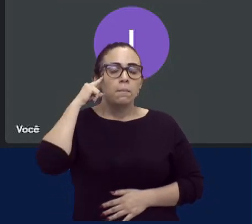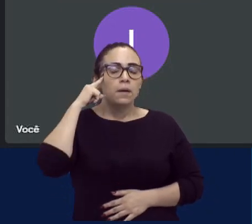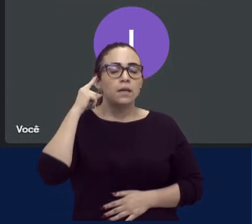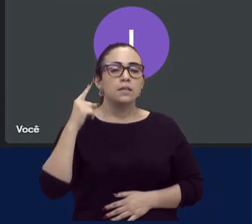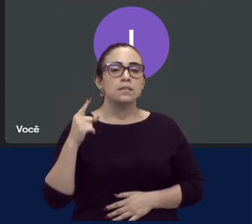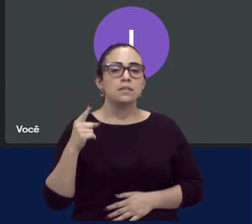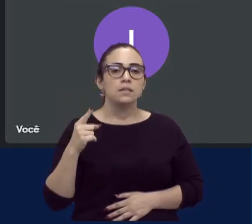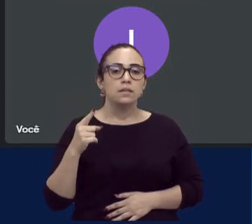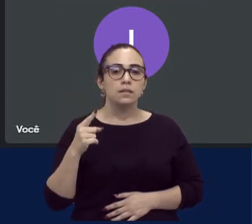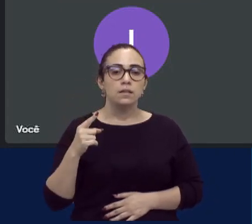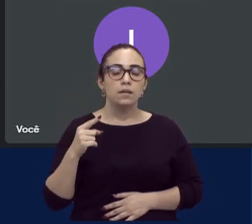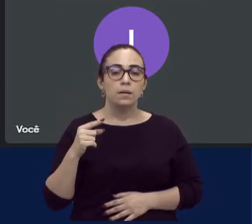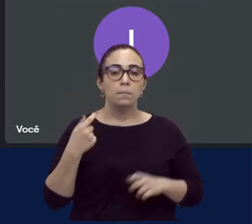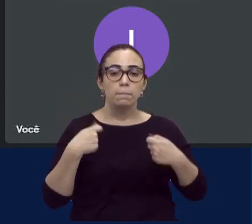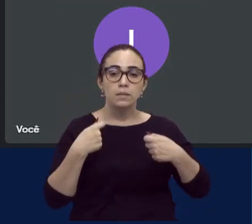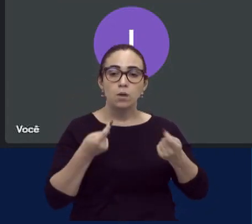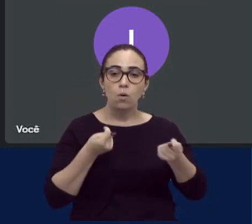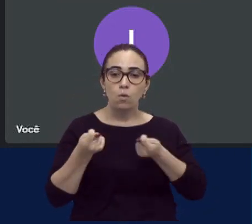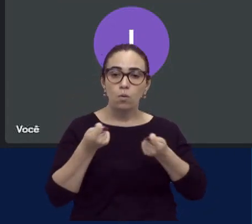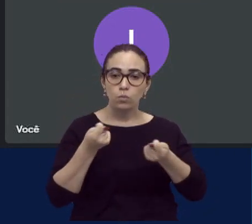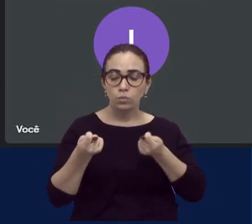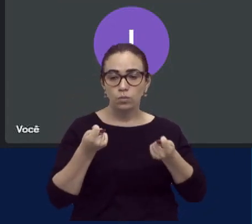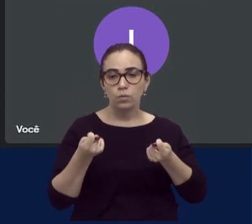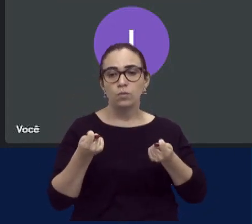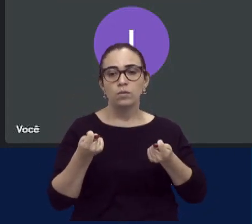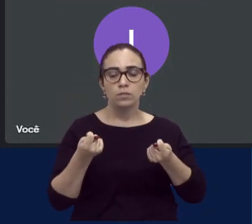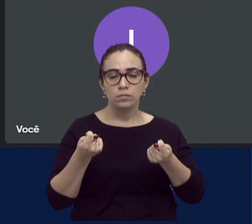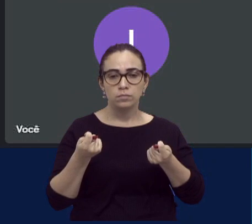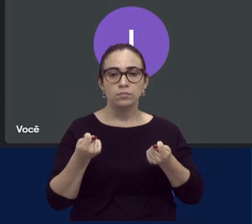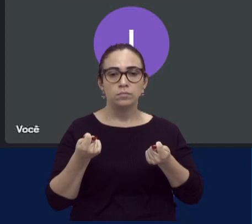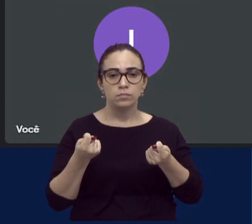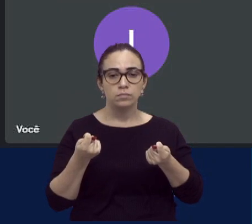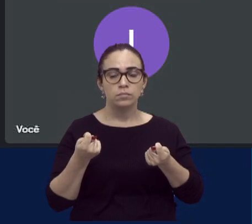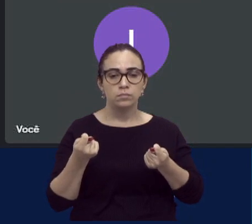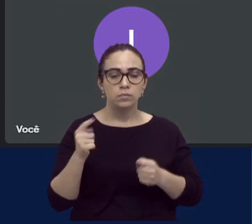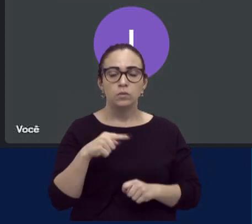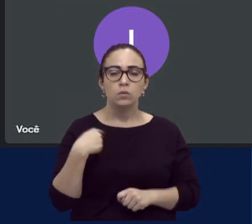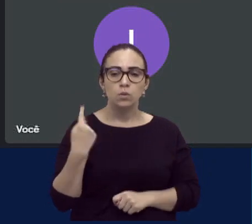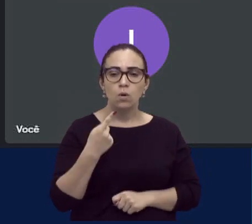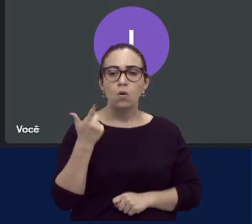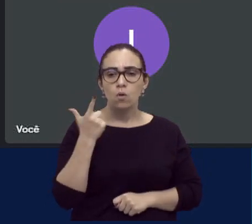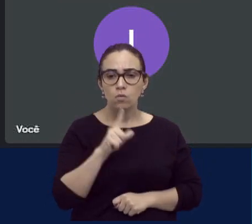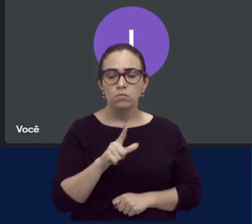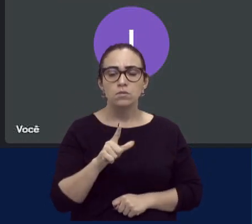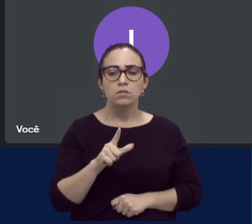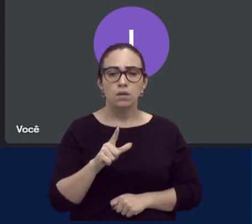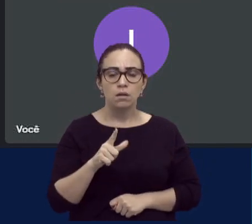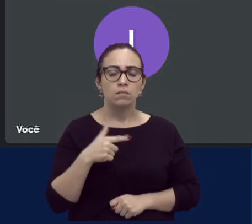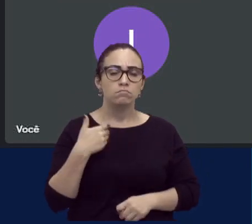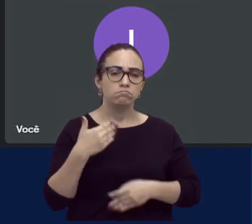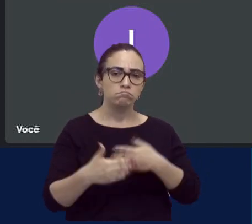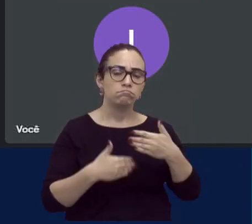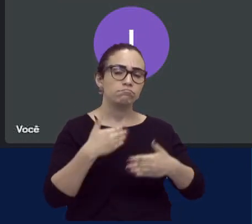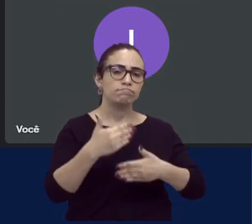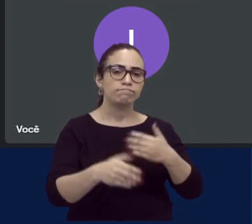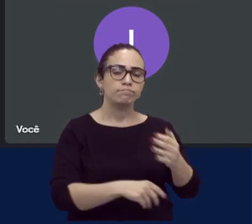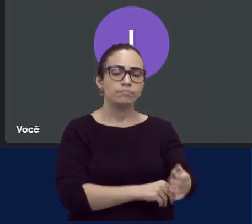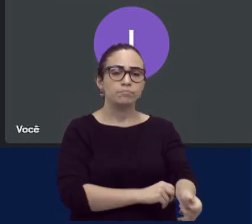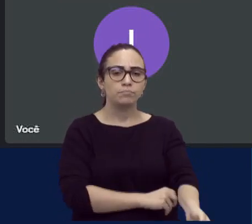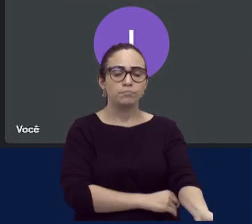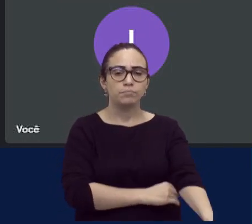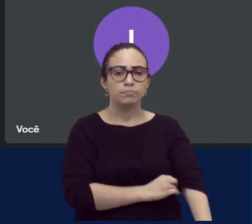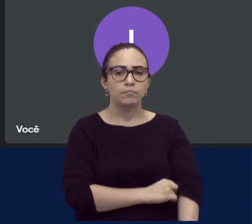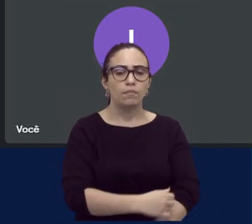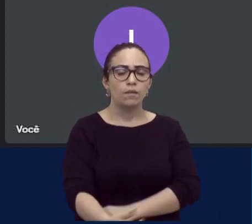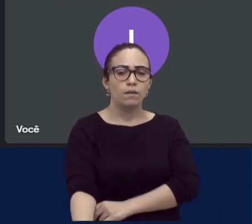verdade, ter um pouco de controle não é necessariamente ruim, ao contrário, a gente consegue de certo modo, semear muito